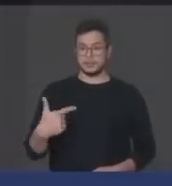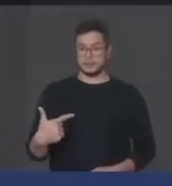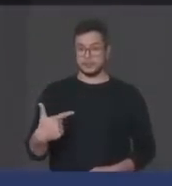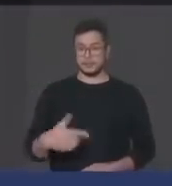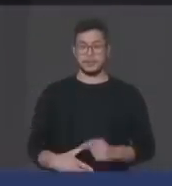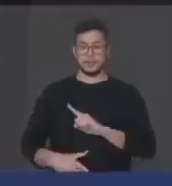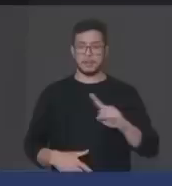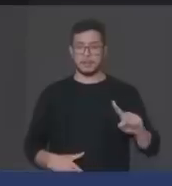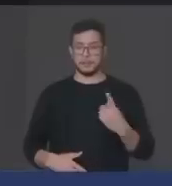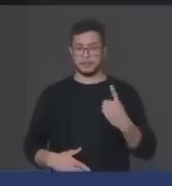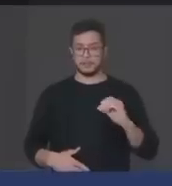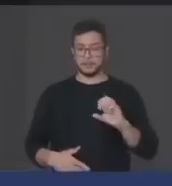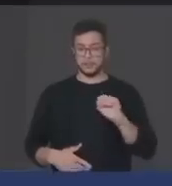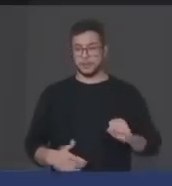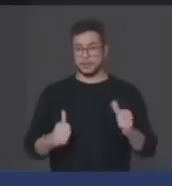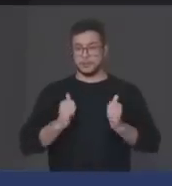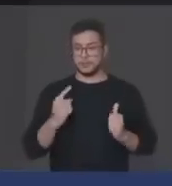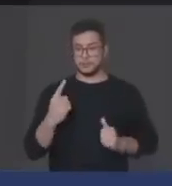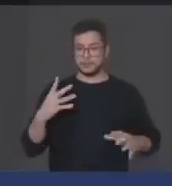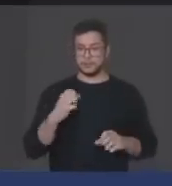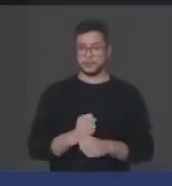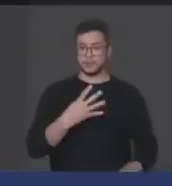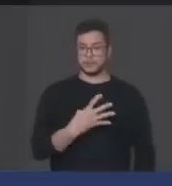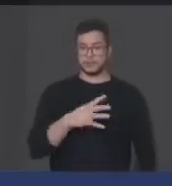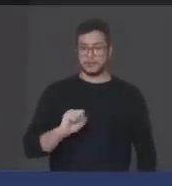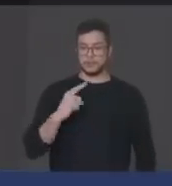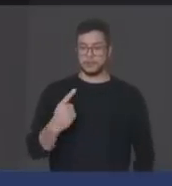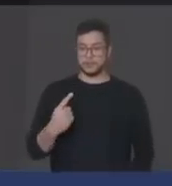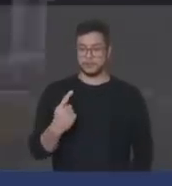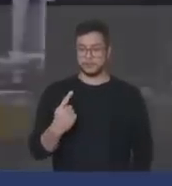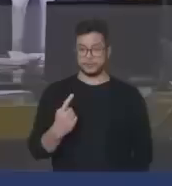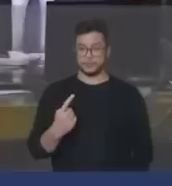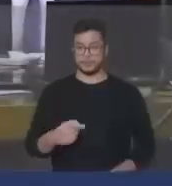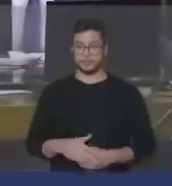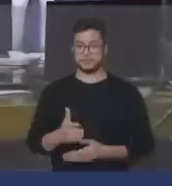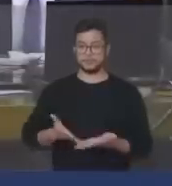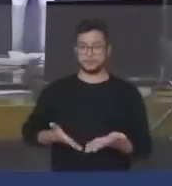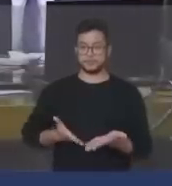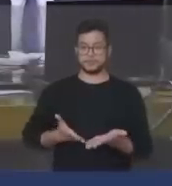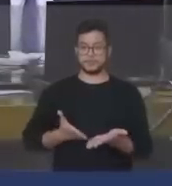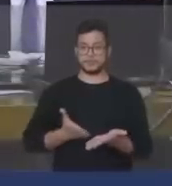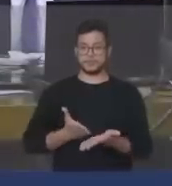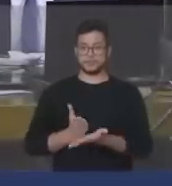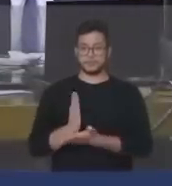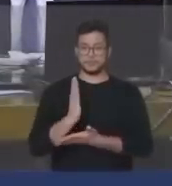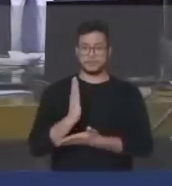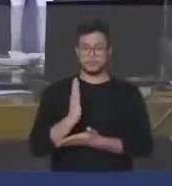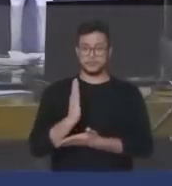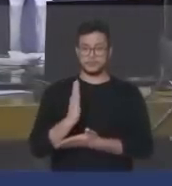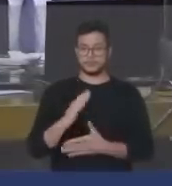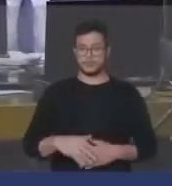372, não, 108, abstenção 1, deu total de 481. Está aprovado. Presidente, pela